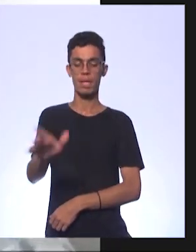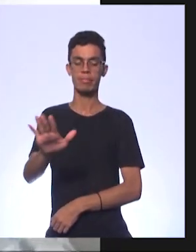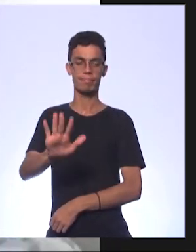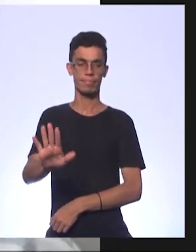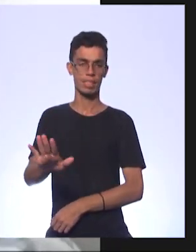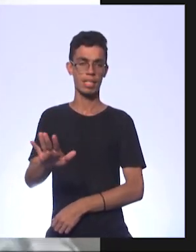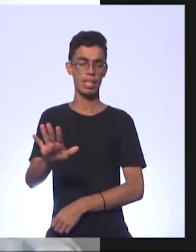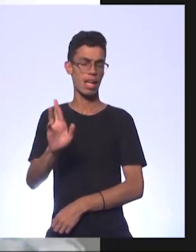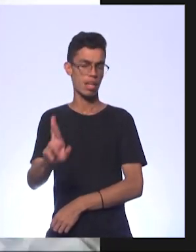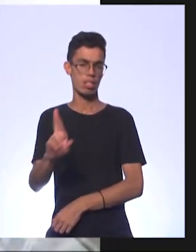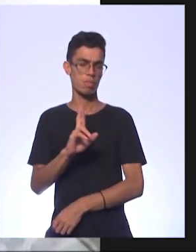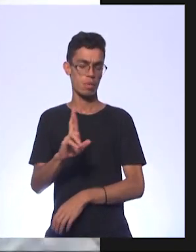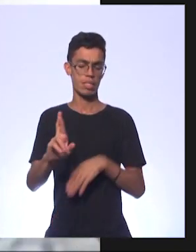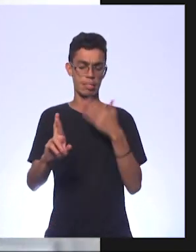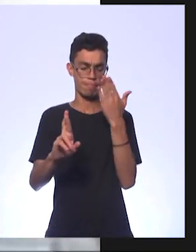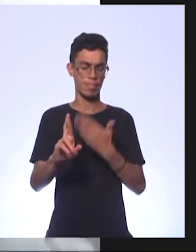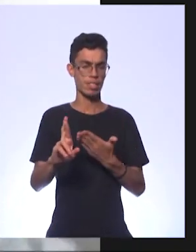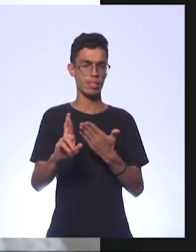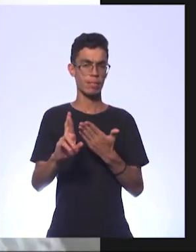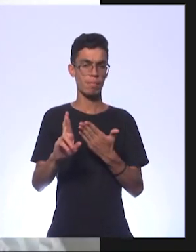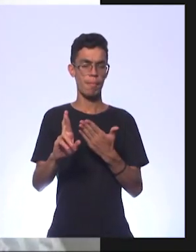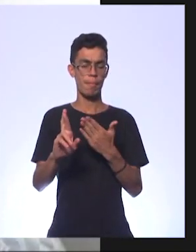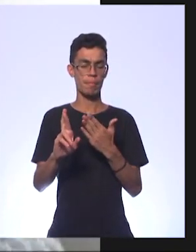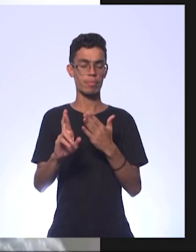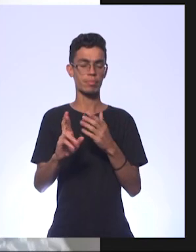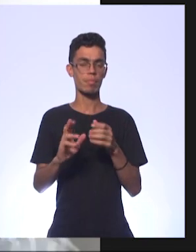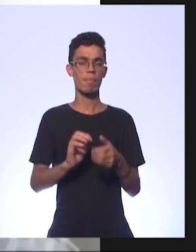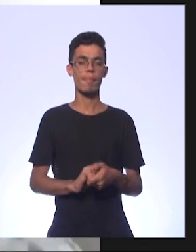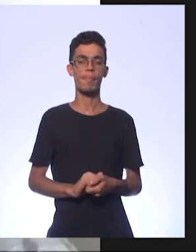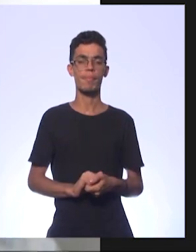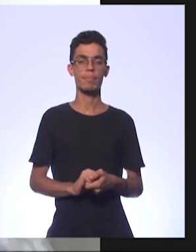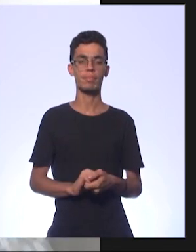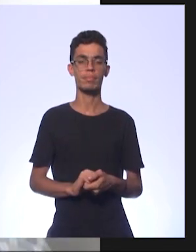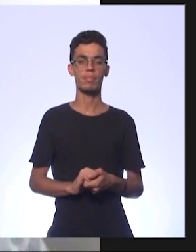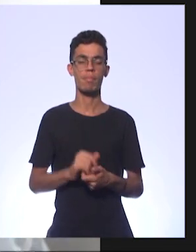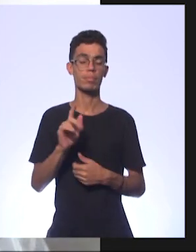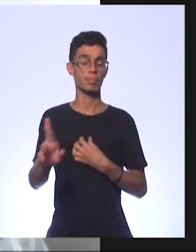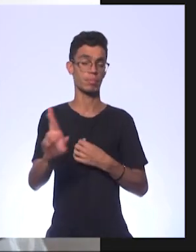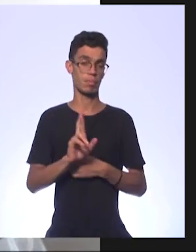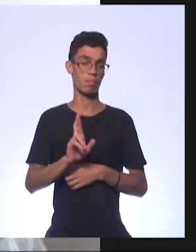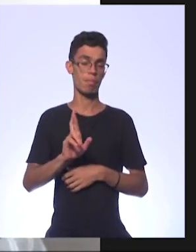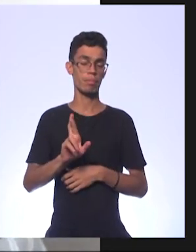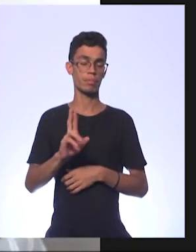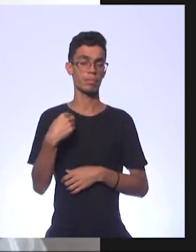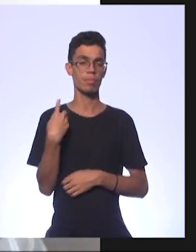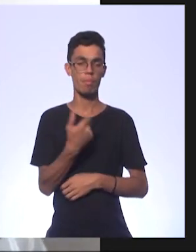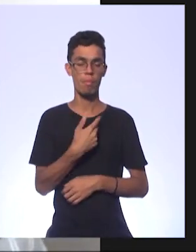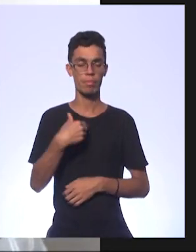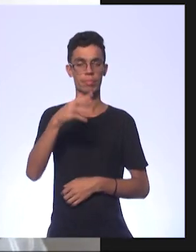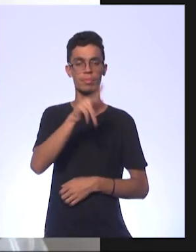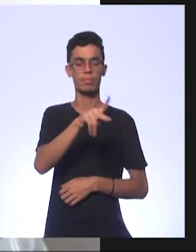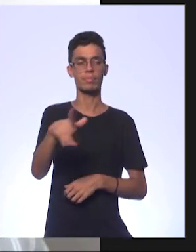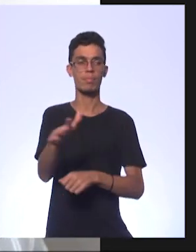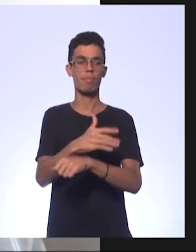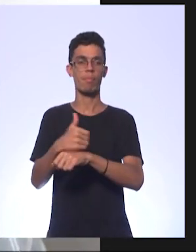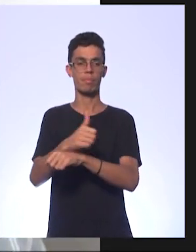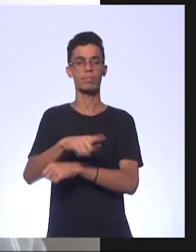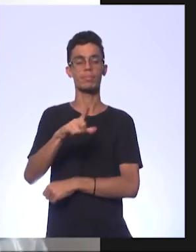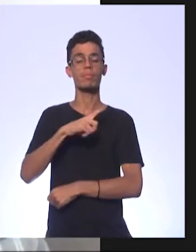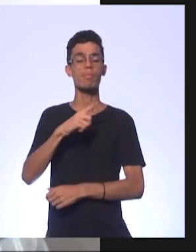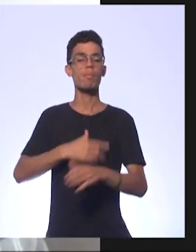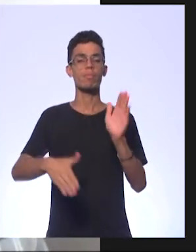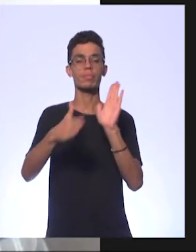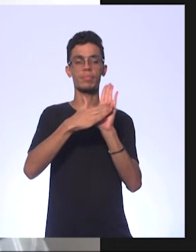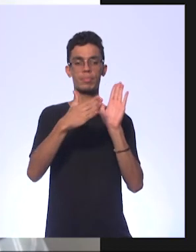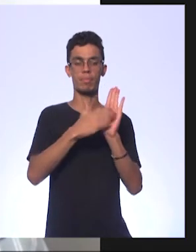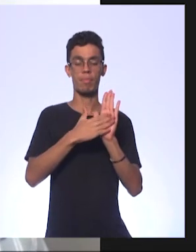que aquela resposta, onde ela poderia estar. E onde ela poderia estar? Aí nós, como profissionais, temos uma proposta.